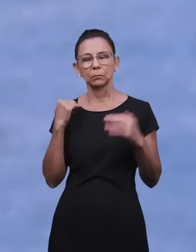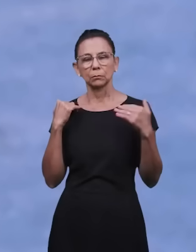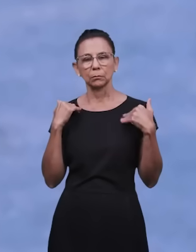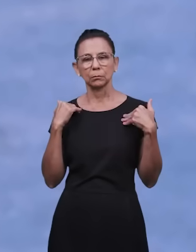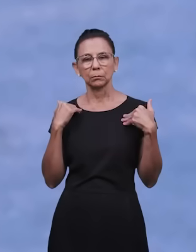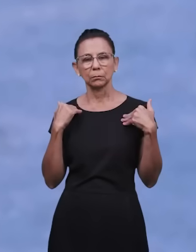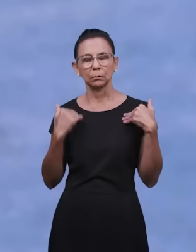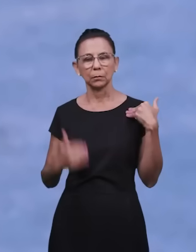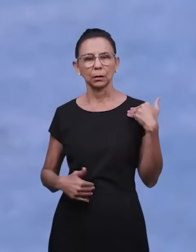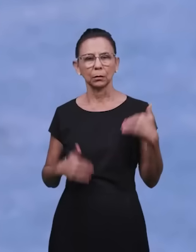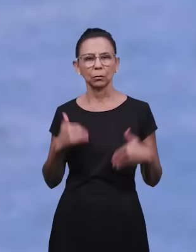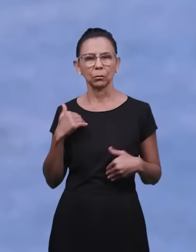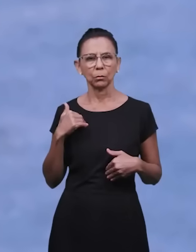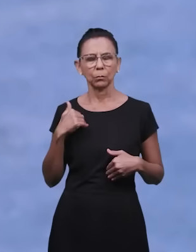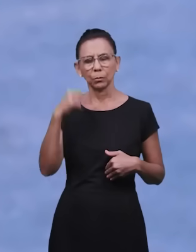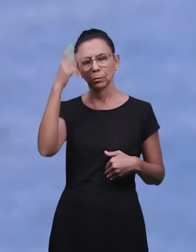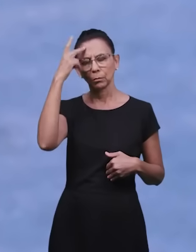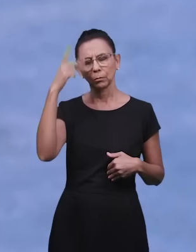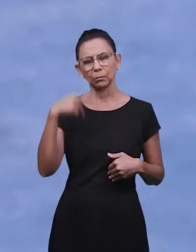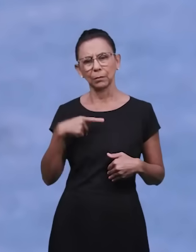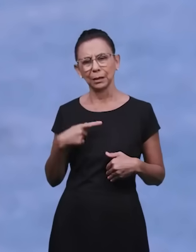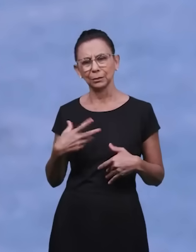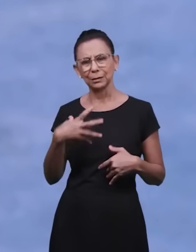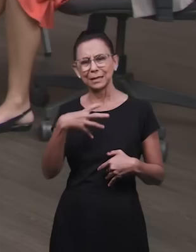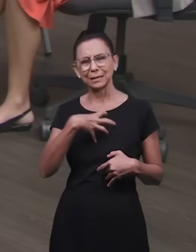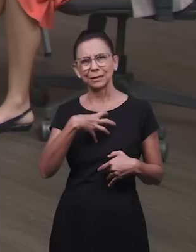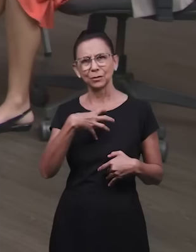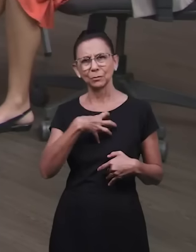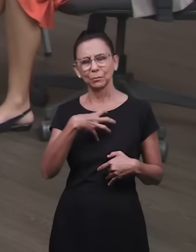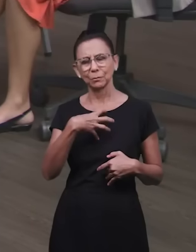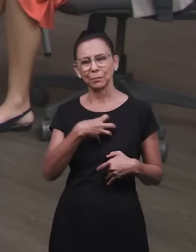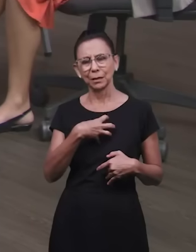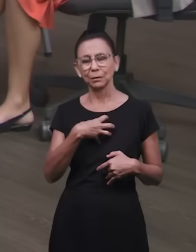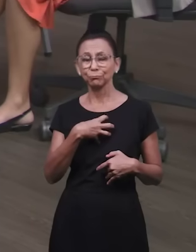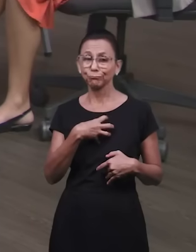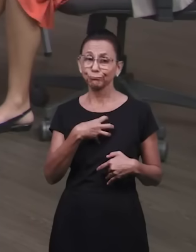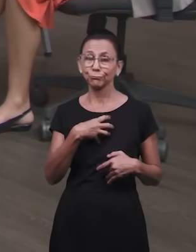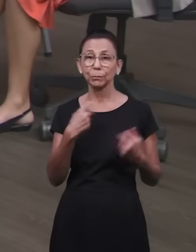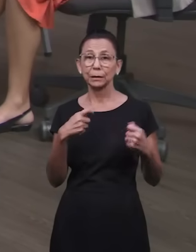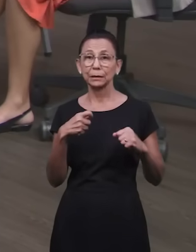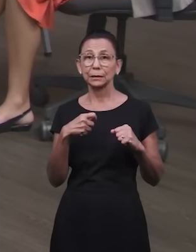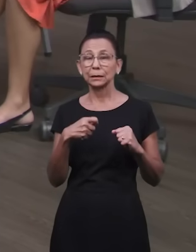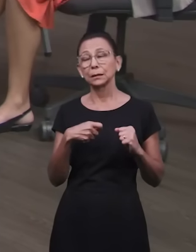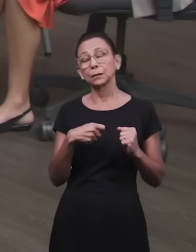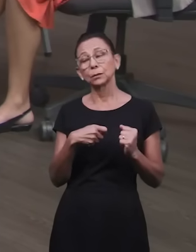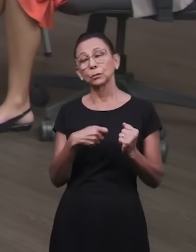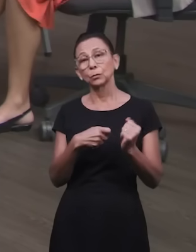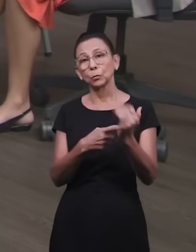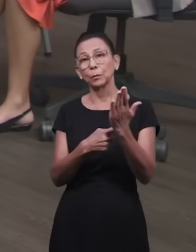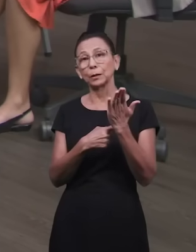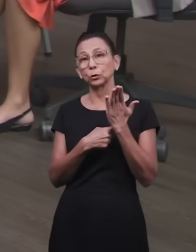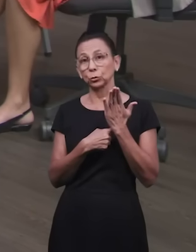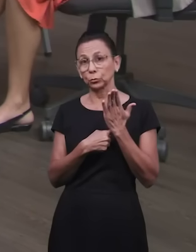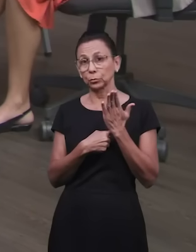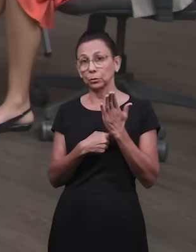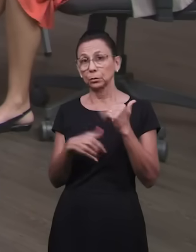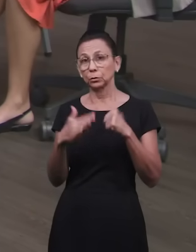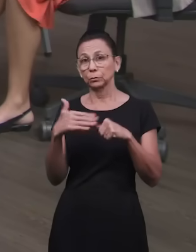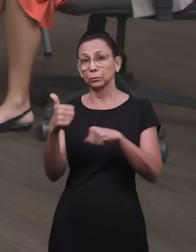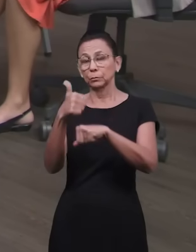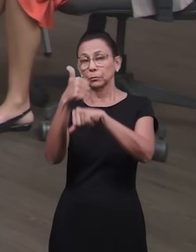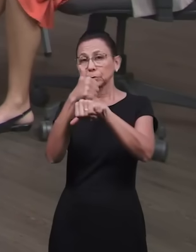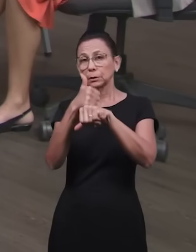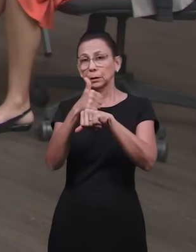esses eventos, eles atrapalham a minha vida, eu preciso considerar a possibilidade de procurar uma ajuda